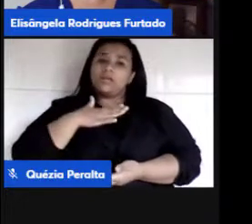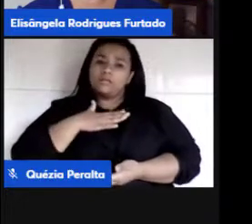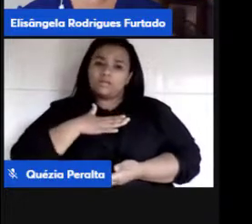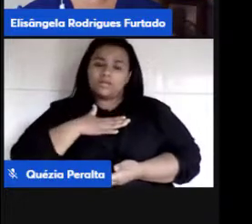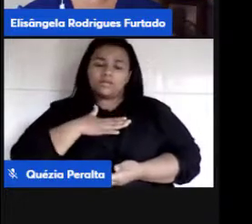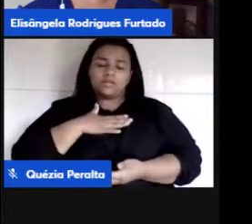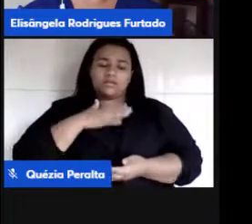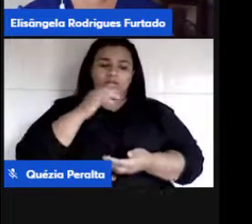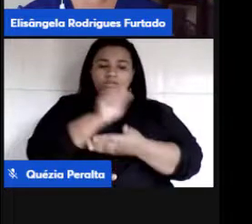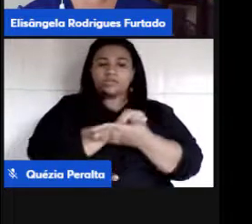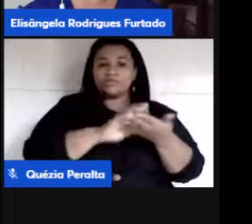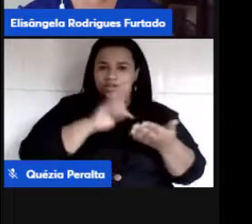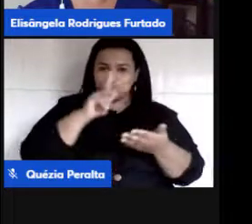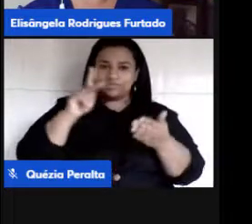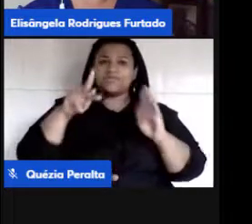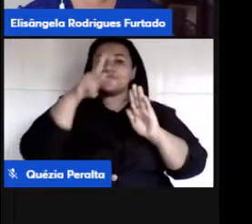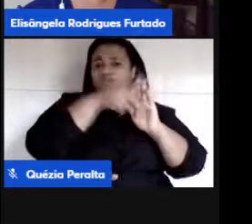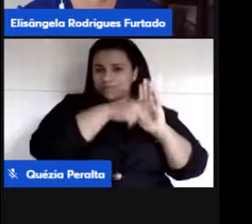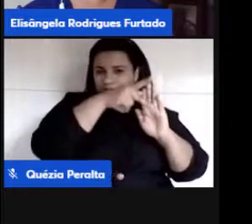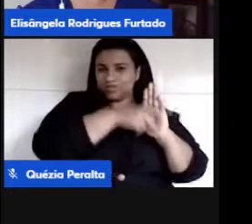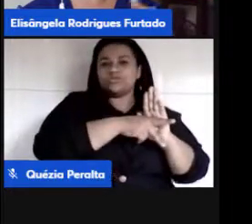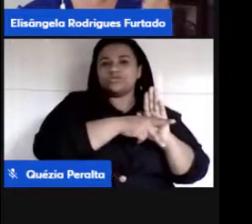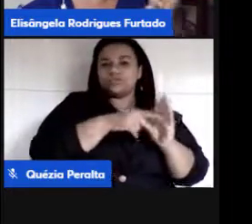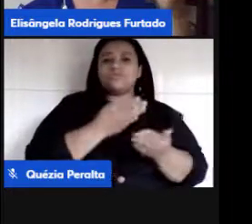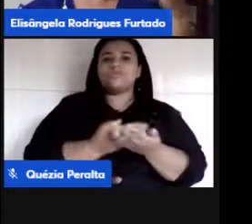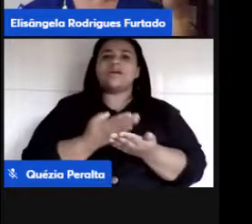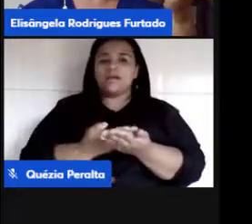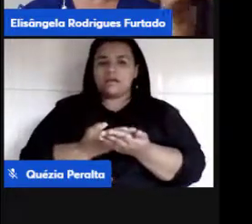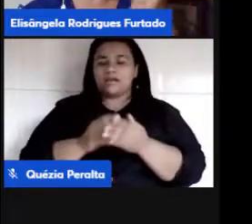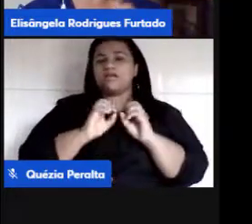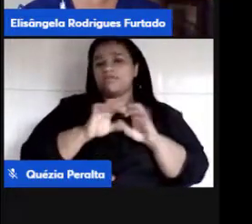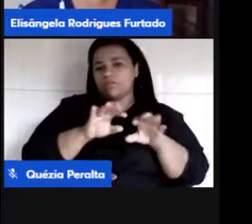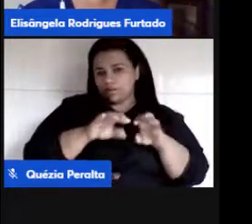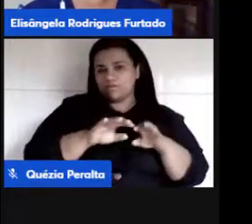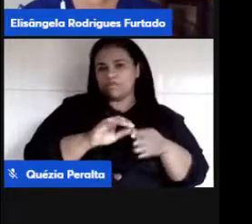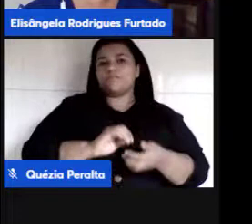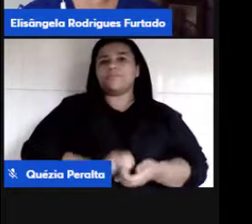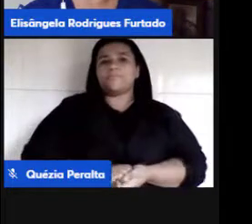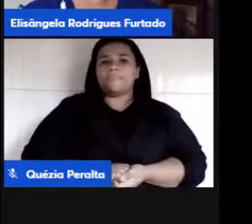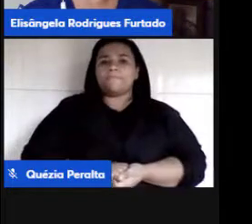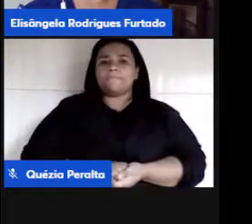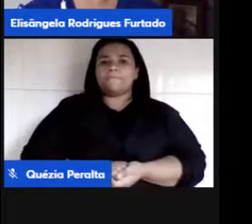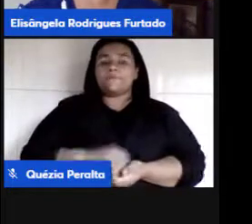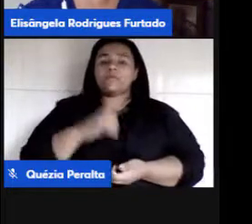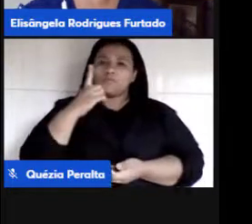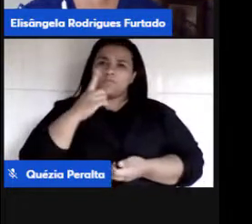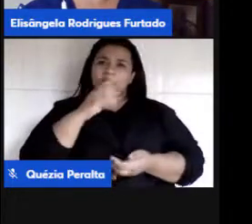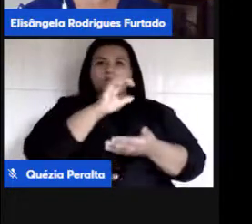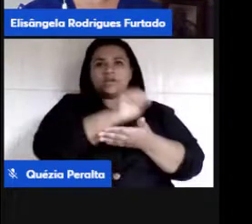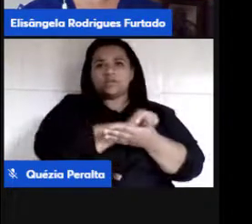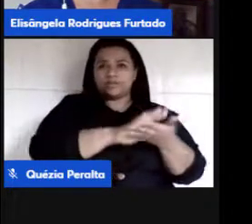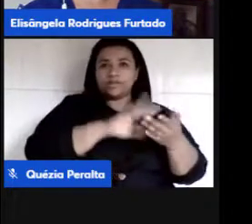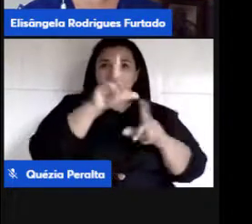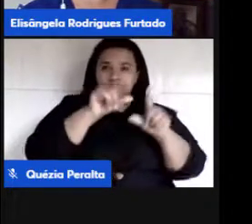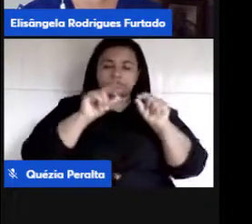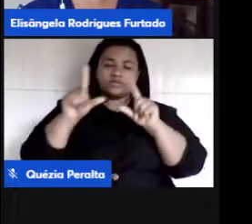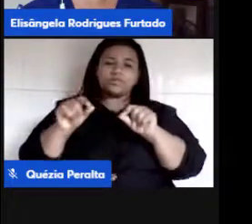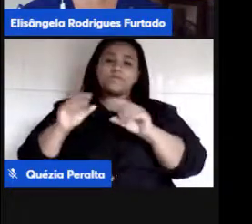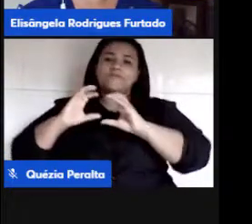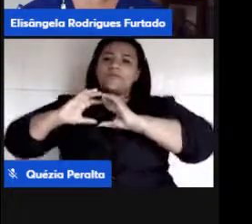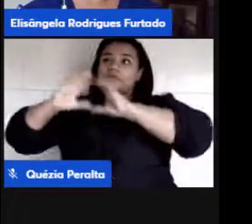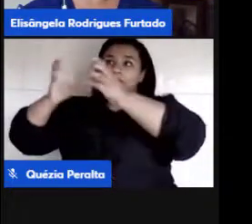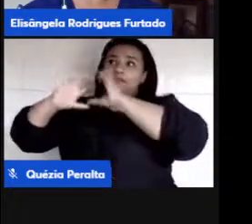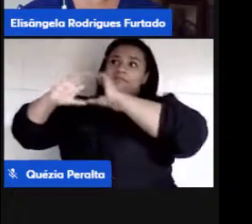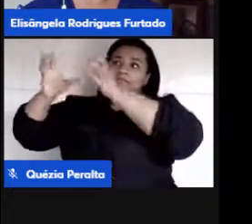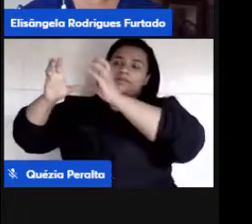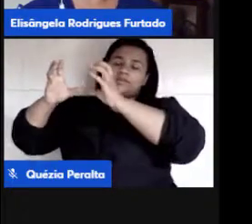planejei para minha aula, uma das atividades que eu escolhi também foi o arremesso de bola